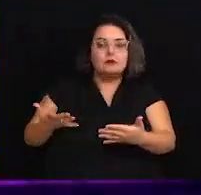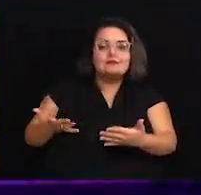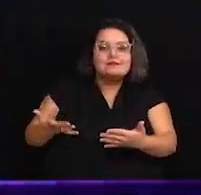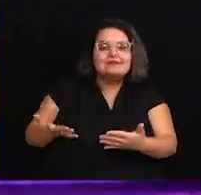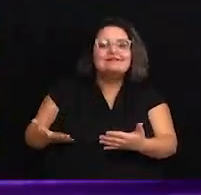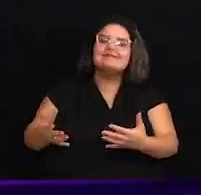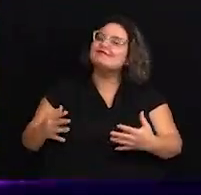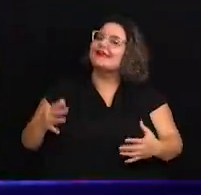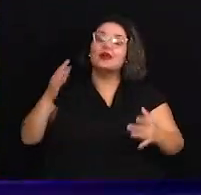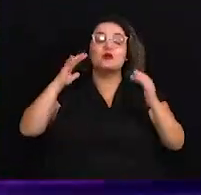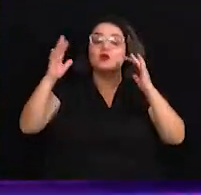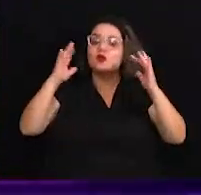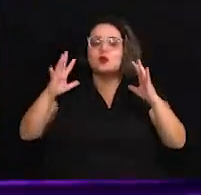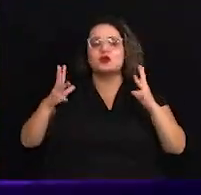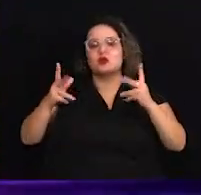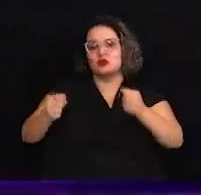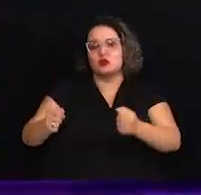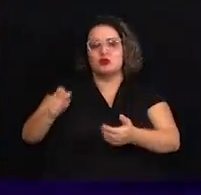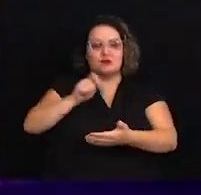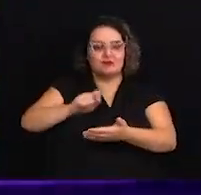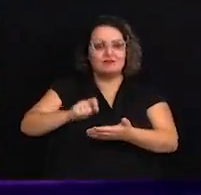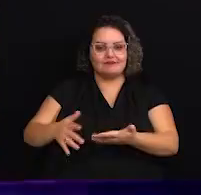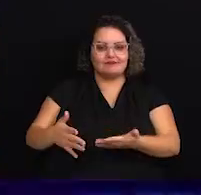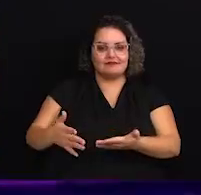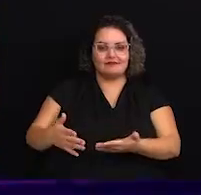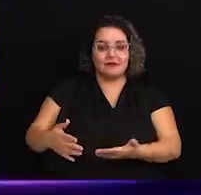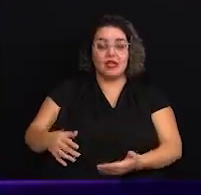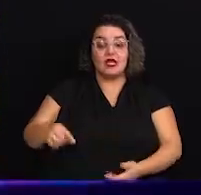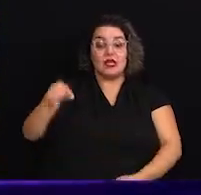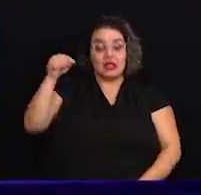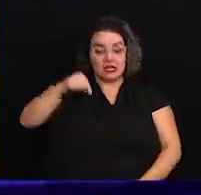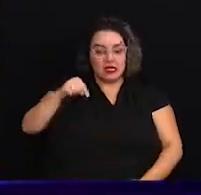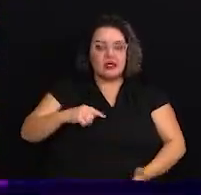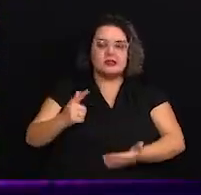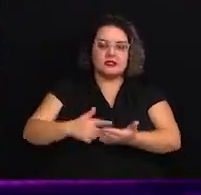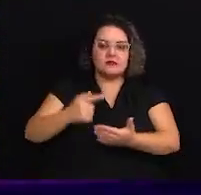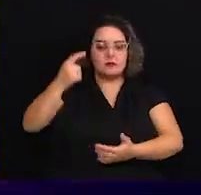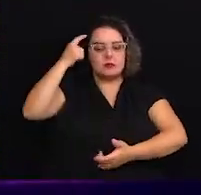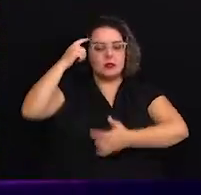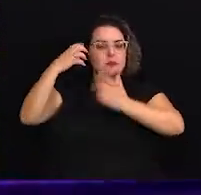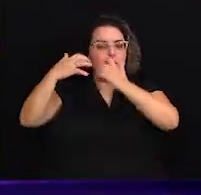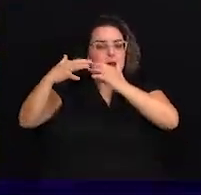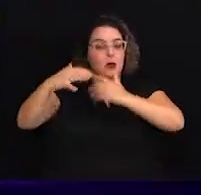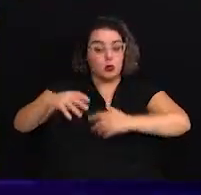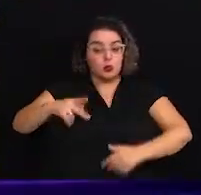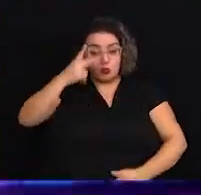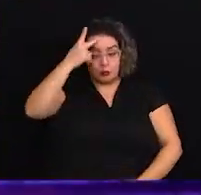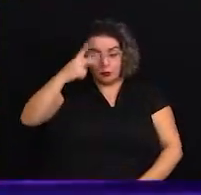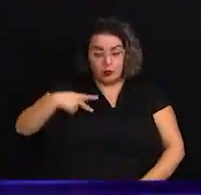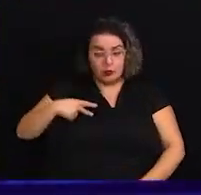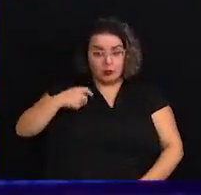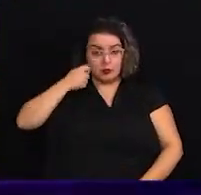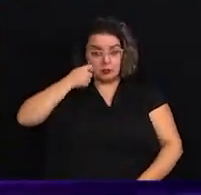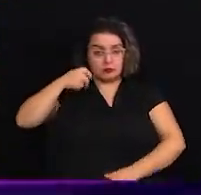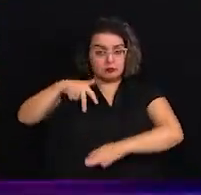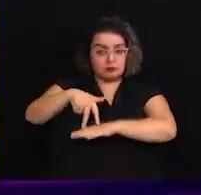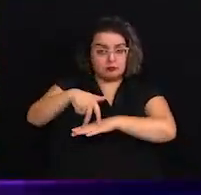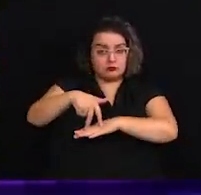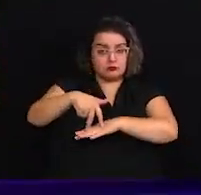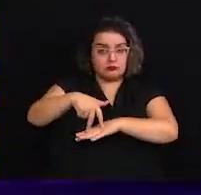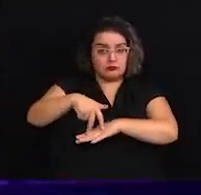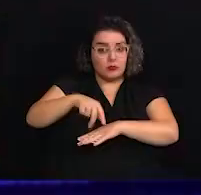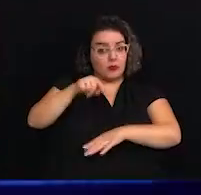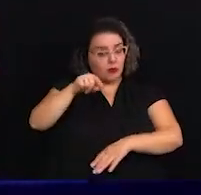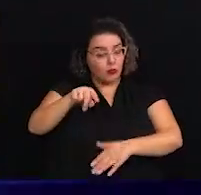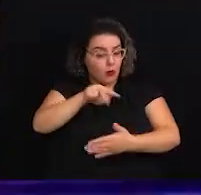surpreendido porque as pessoas têm feito as suas próprias reflexões. Então, através da reflexão do personagem, você chega às